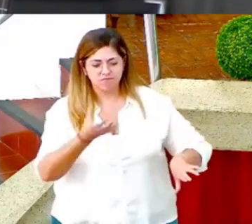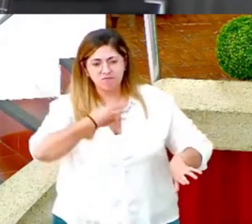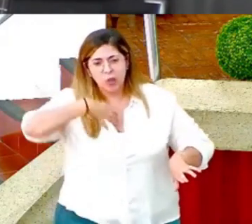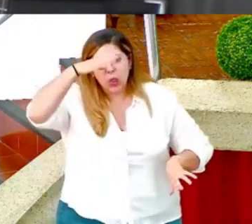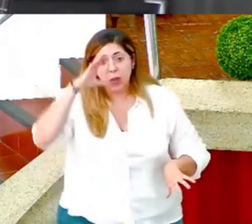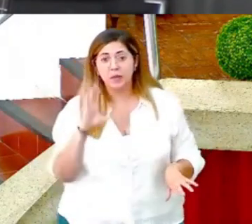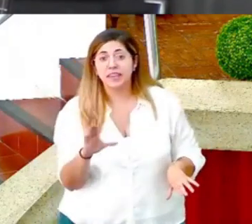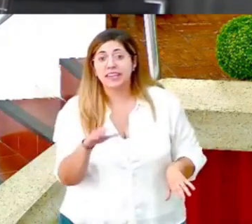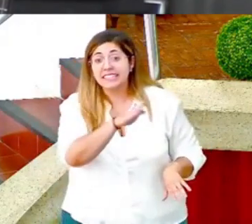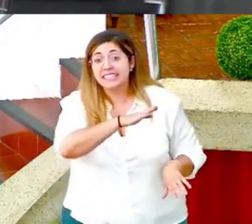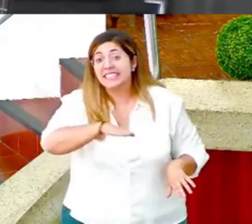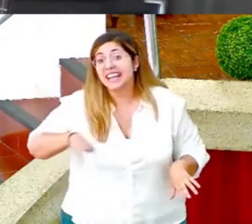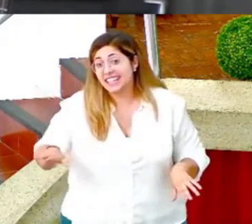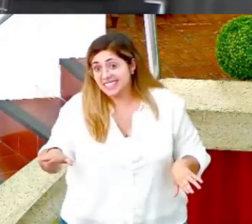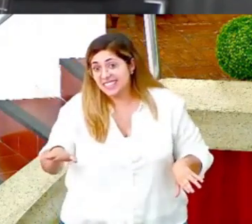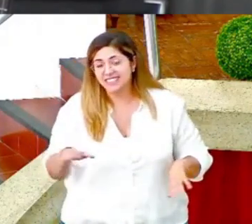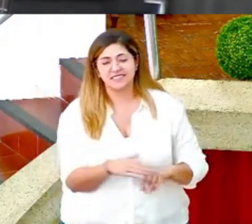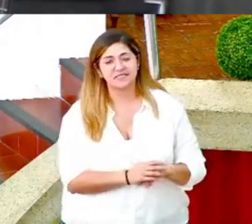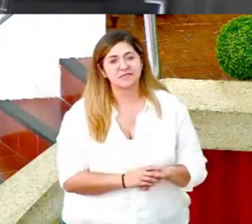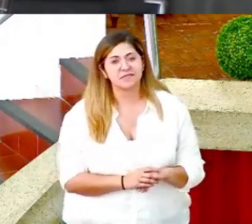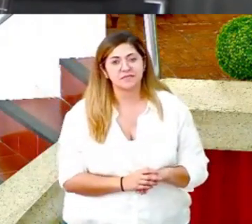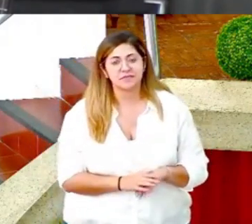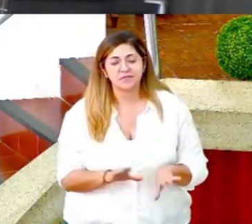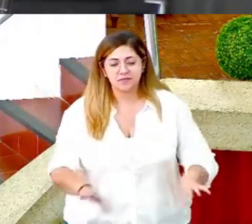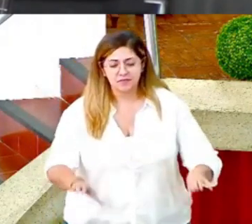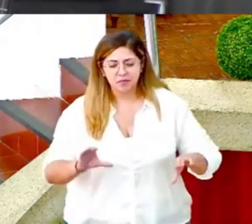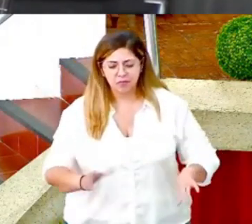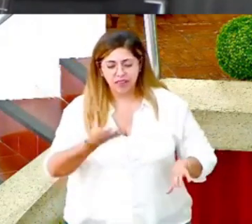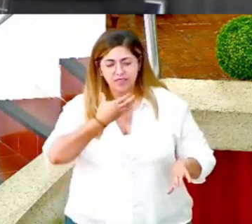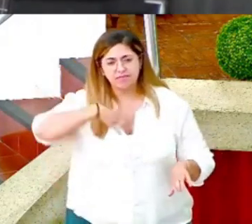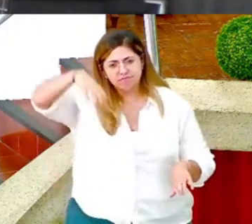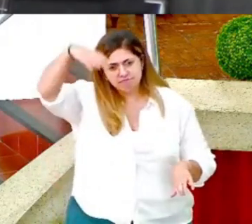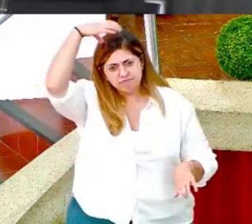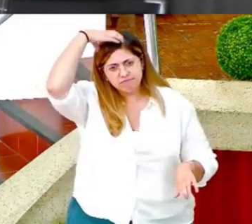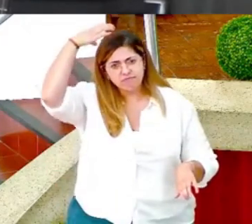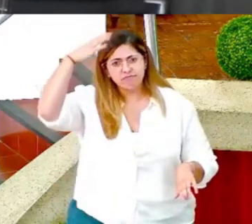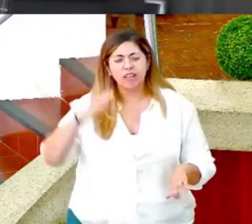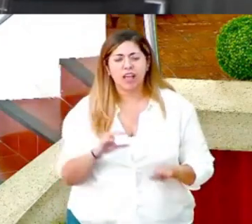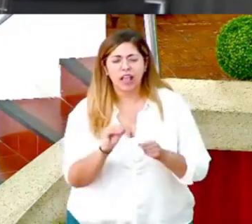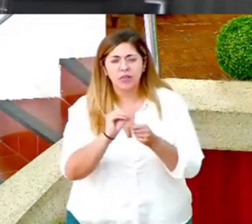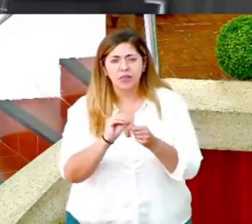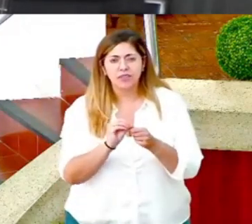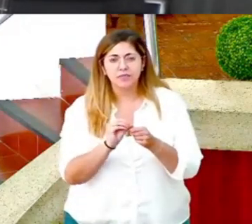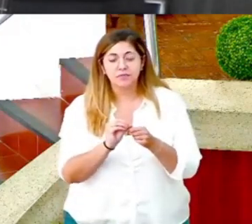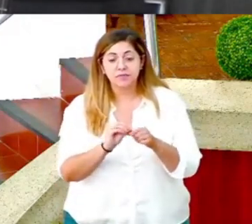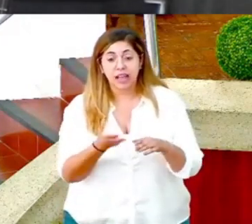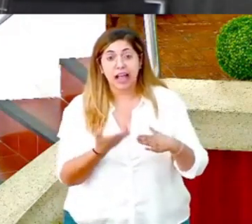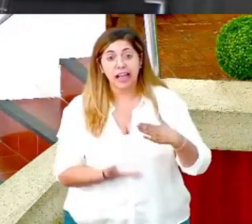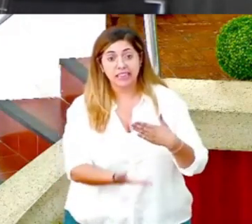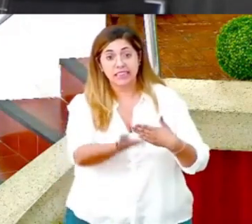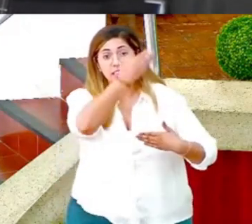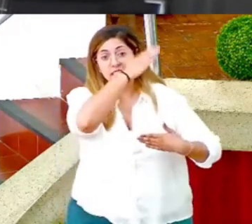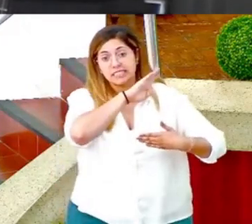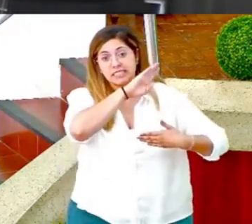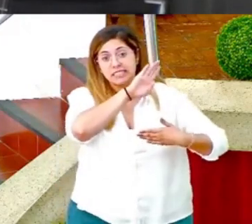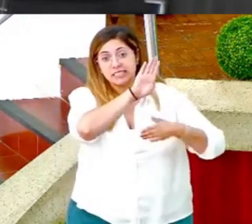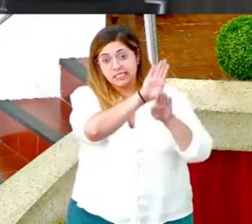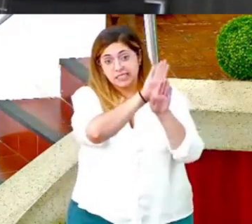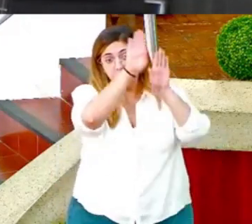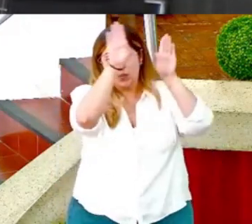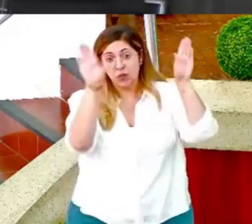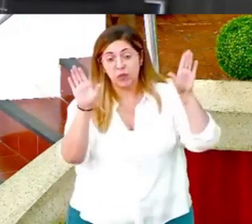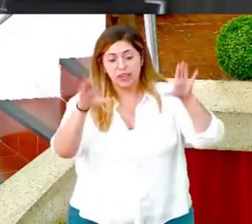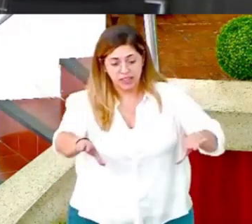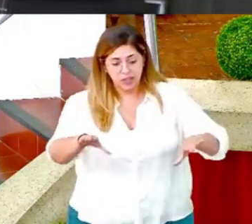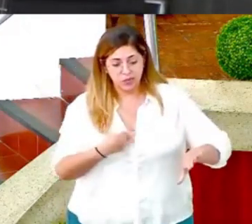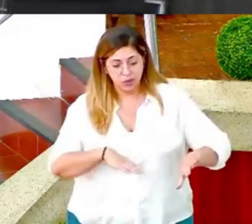então o rei sentado nesse trono é Josias. Atrás deste trono, pastor, gostaria que vocês